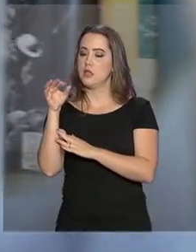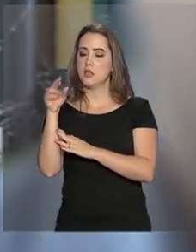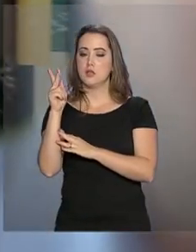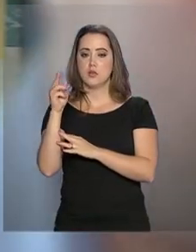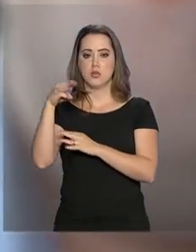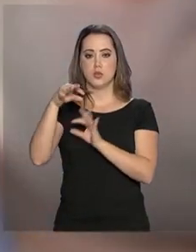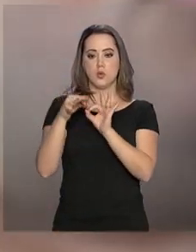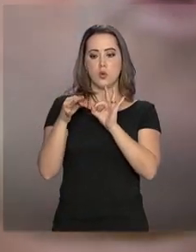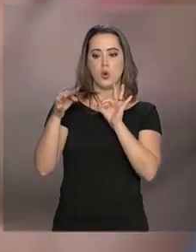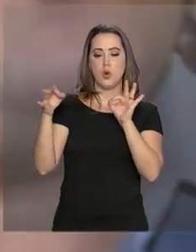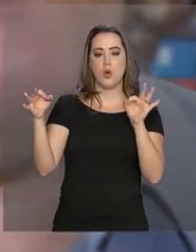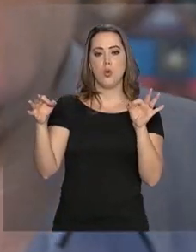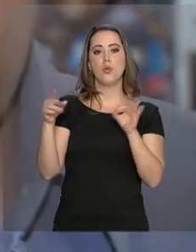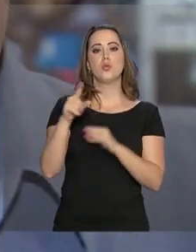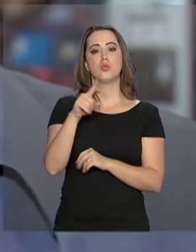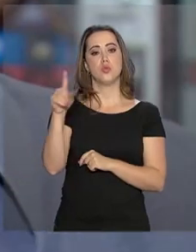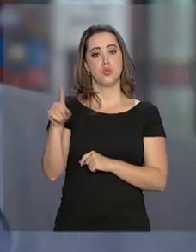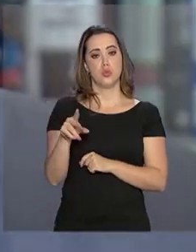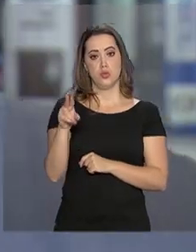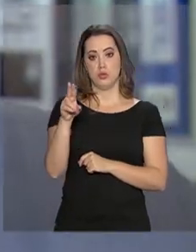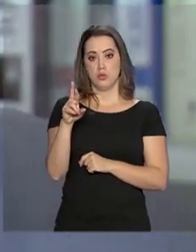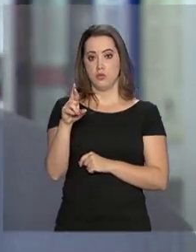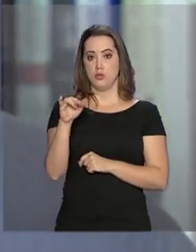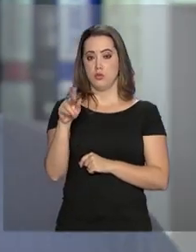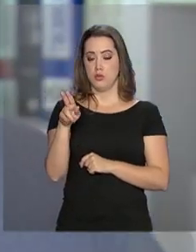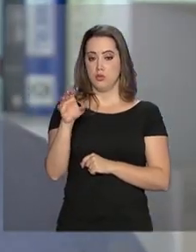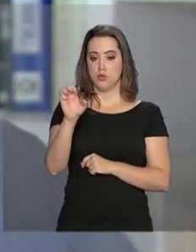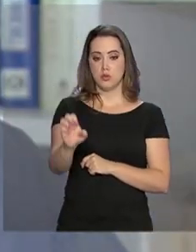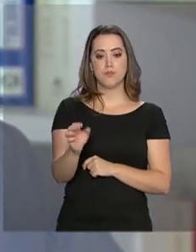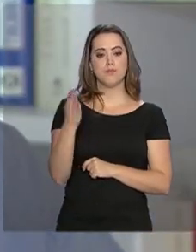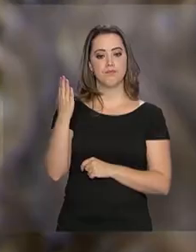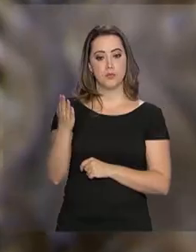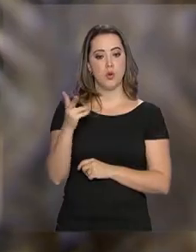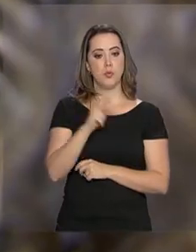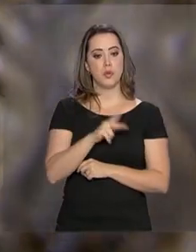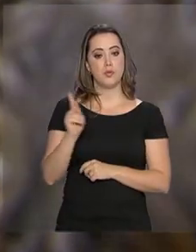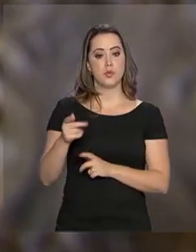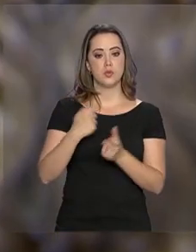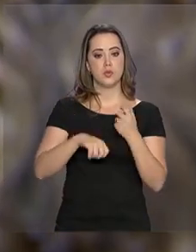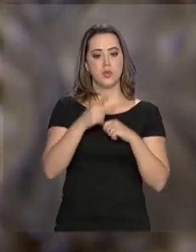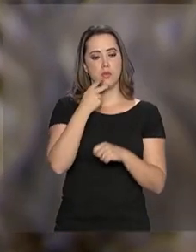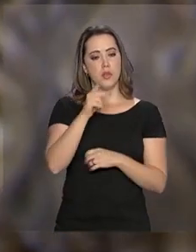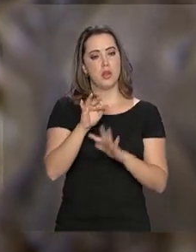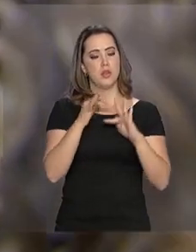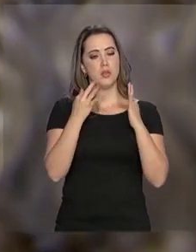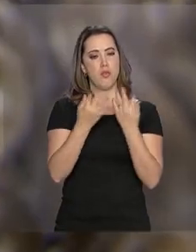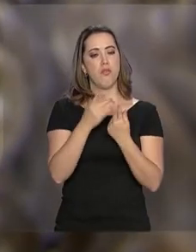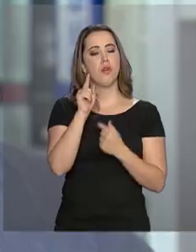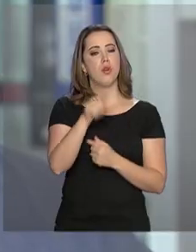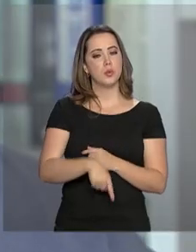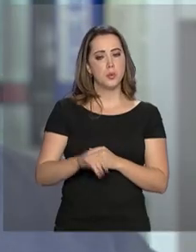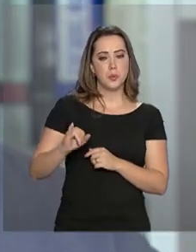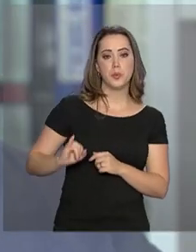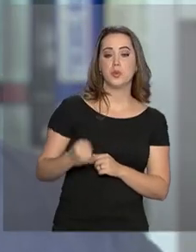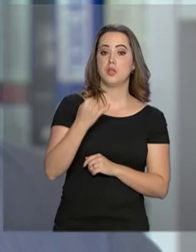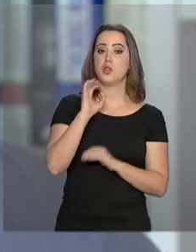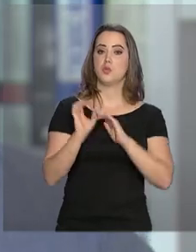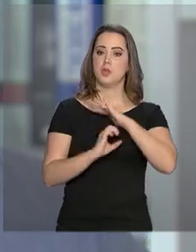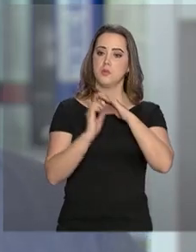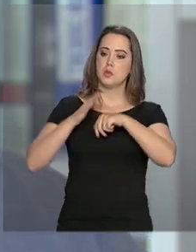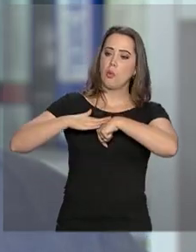de acordo com o professor de economia da universidade de brasília roberto é lei o fórum é uma oportunidade para empresários